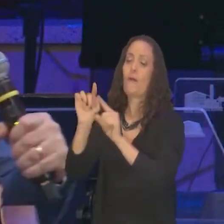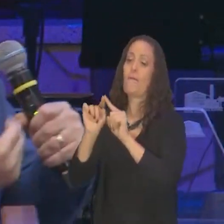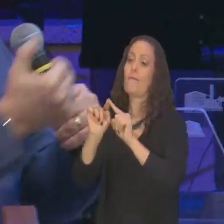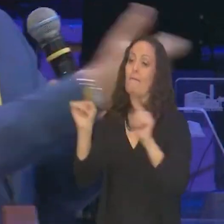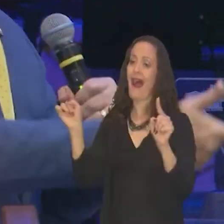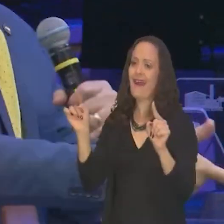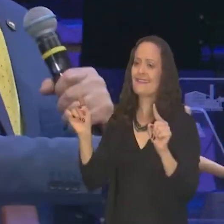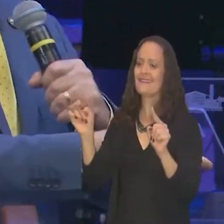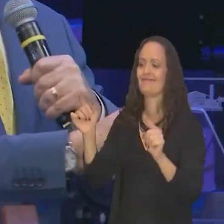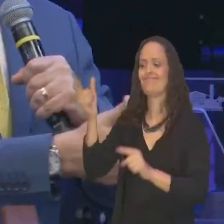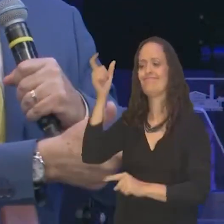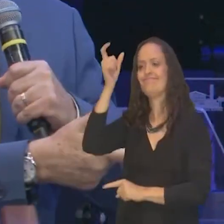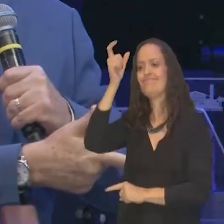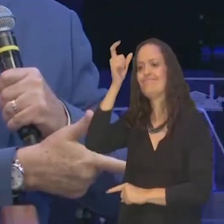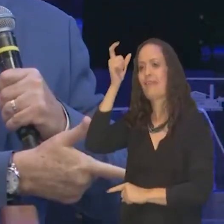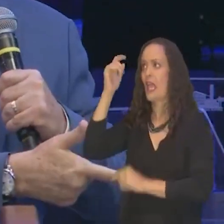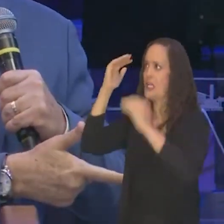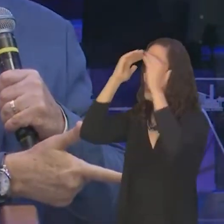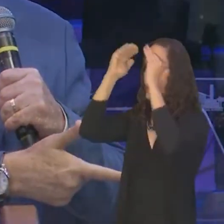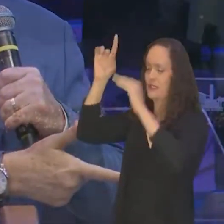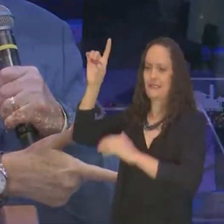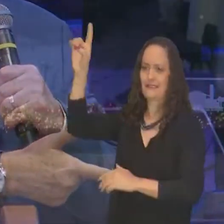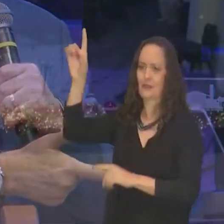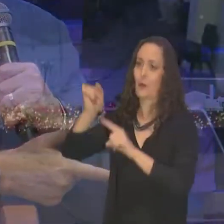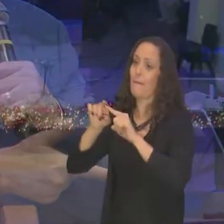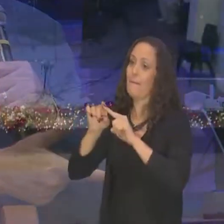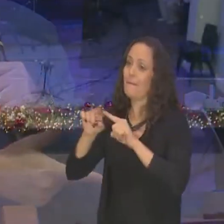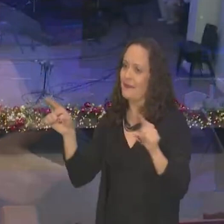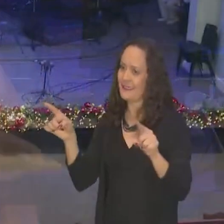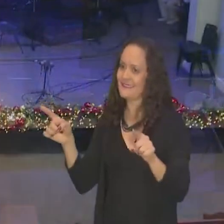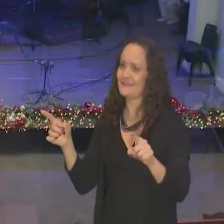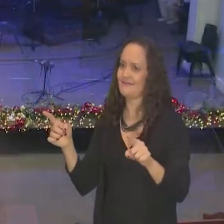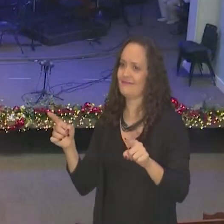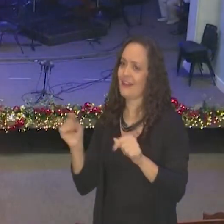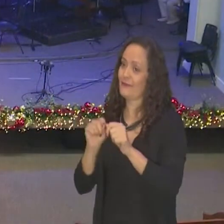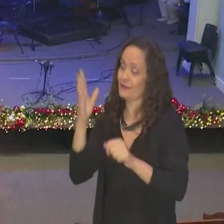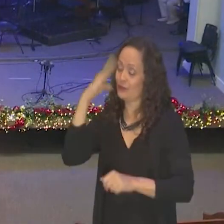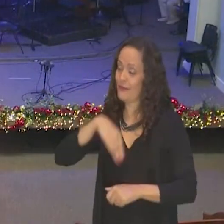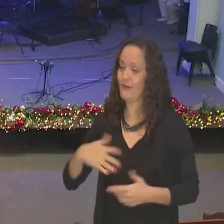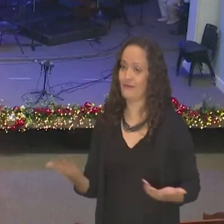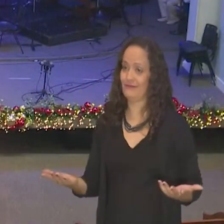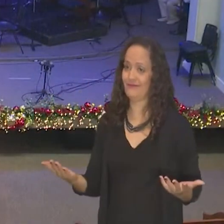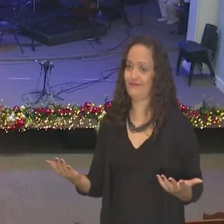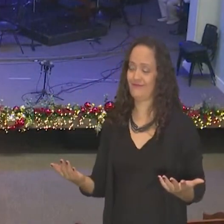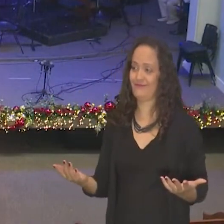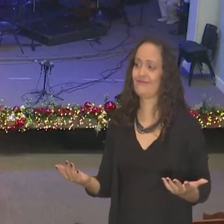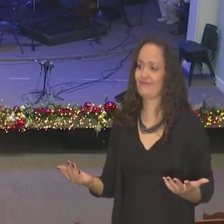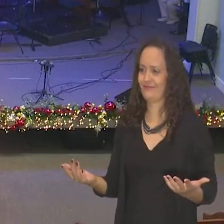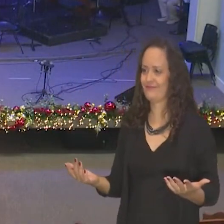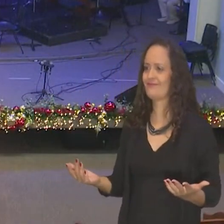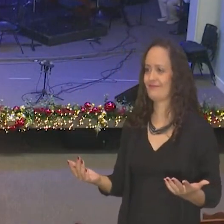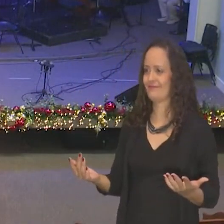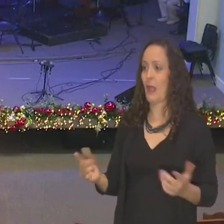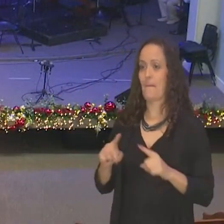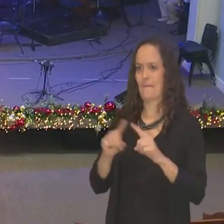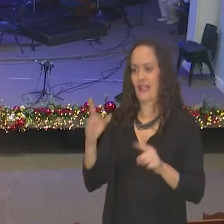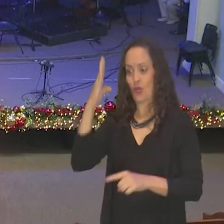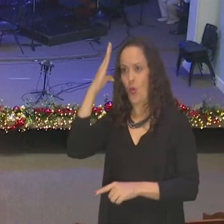está sujeito à ordem de Deus. Então a força do mal não